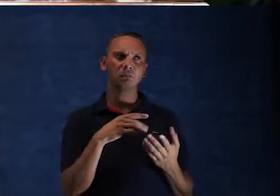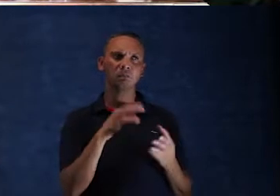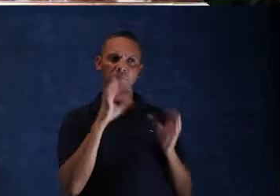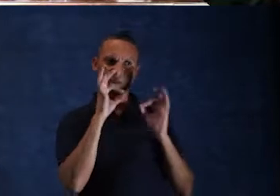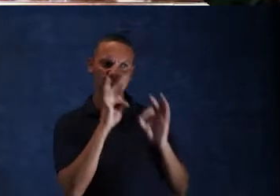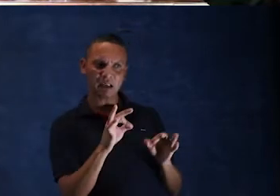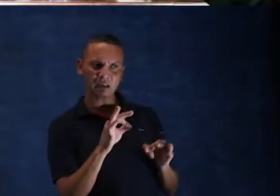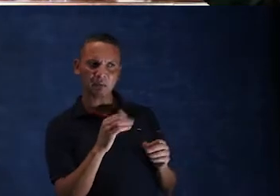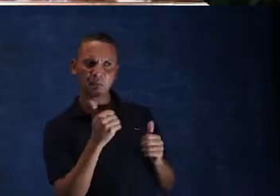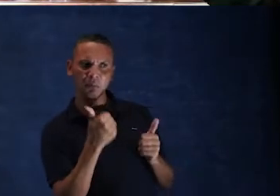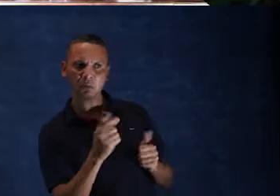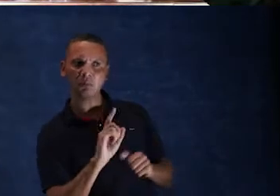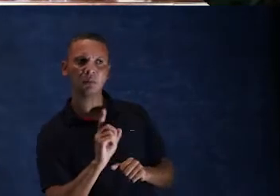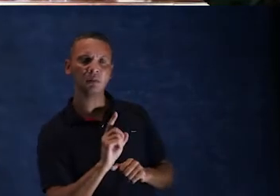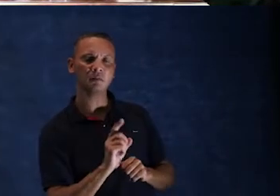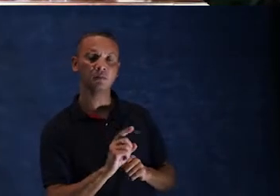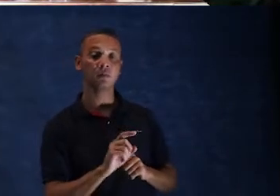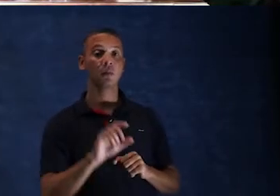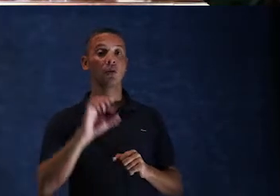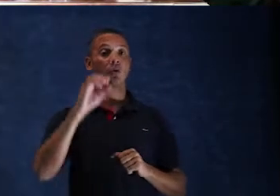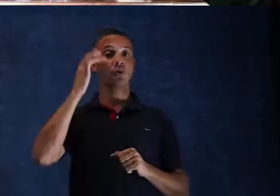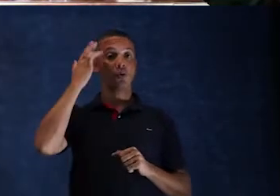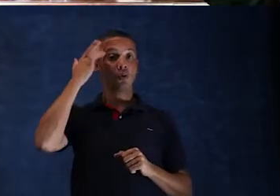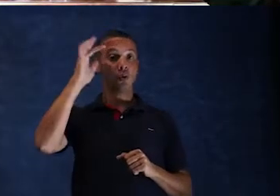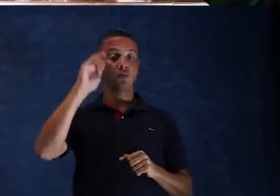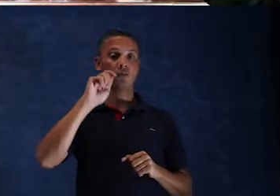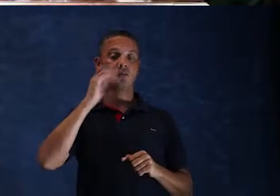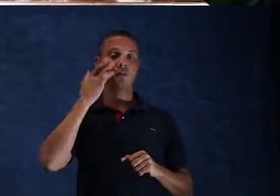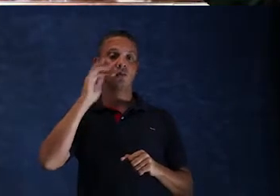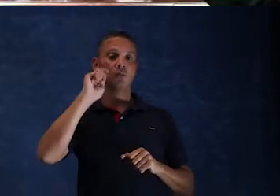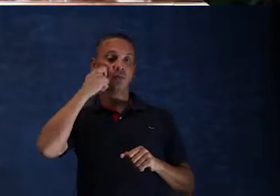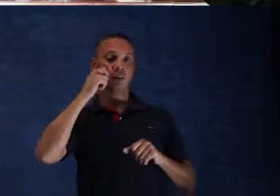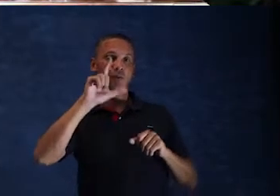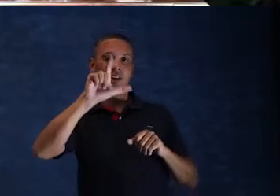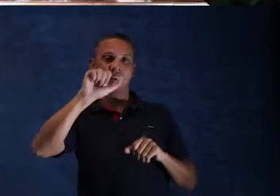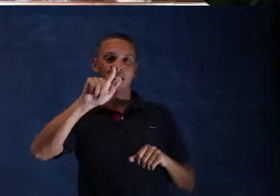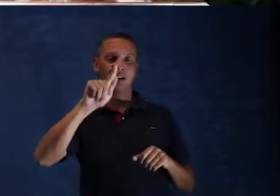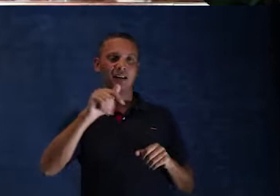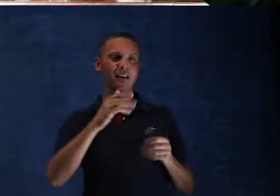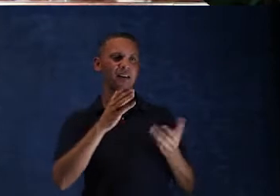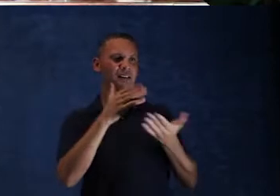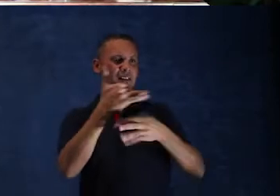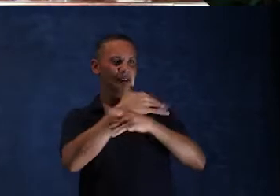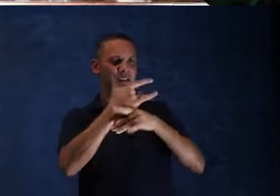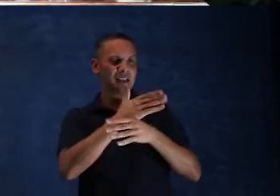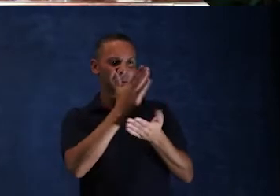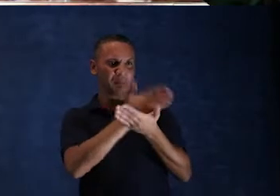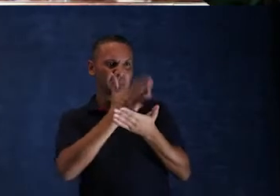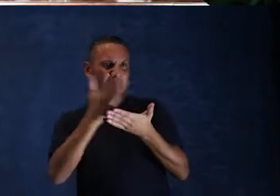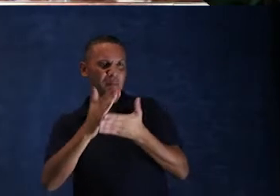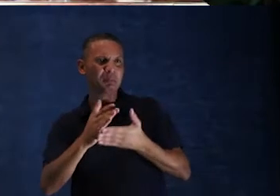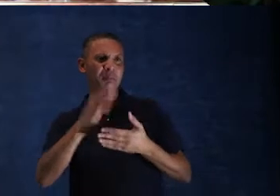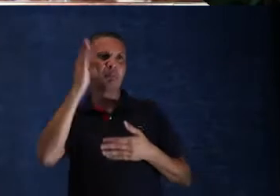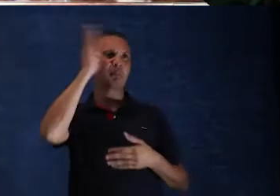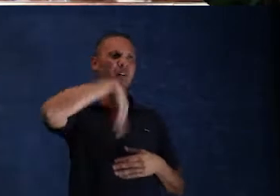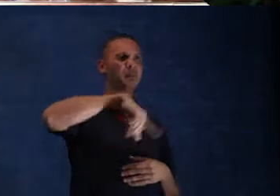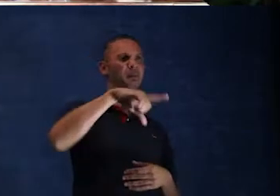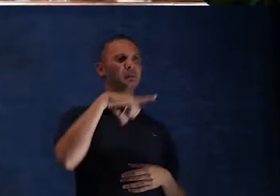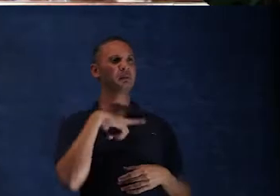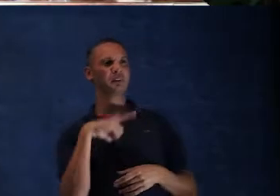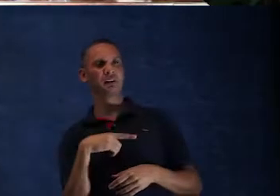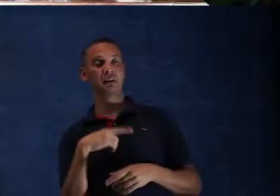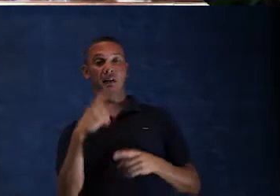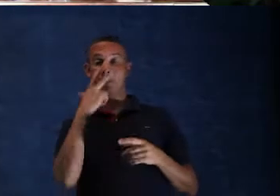inocentados. A Ouro Preto de Lang é, assim, uma cidade partida, abalada por rumores, mau presságios e crimes,